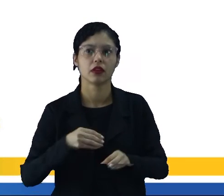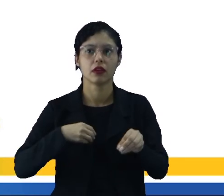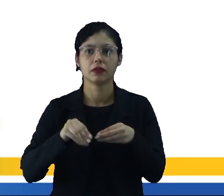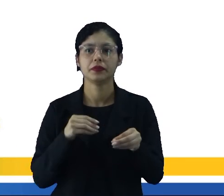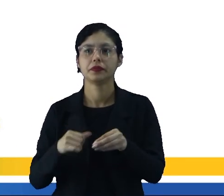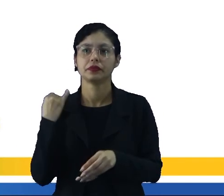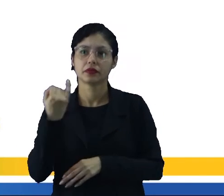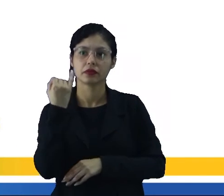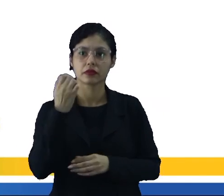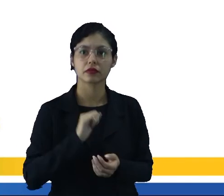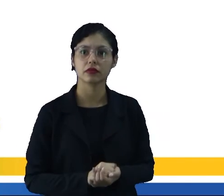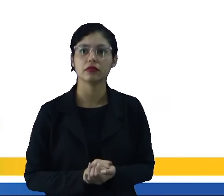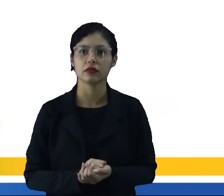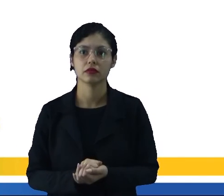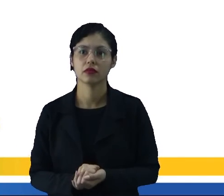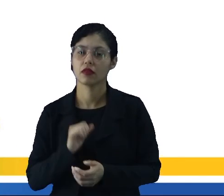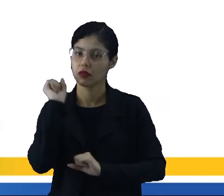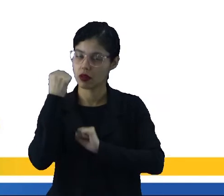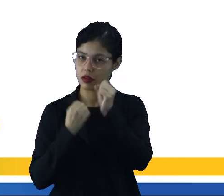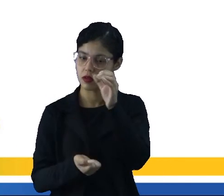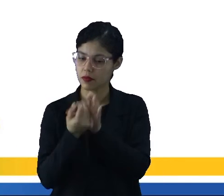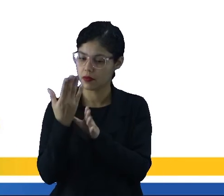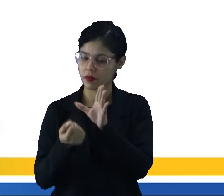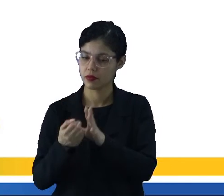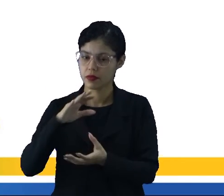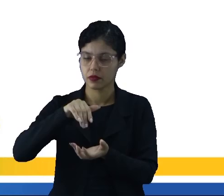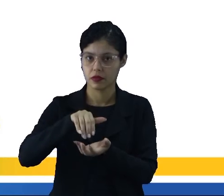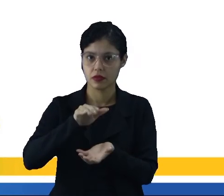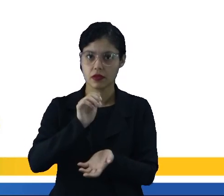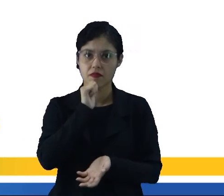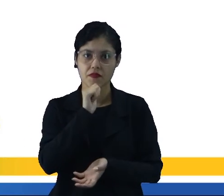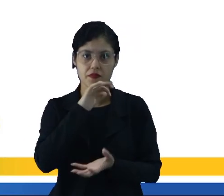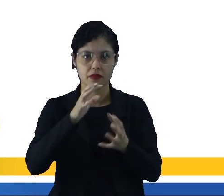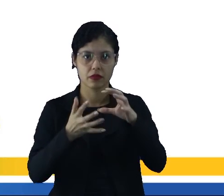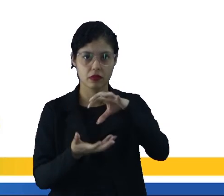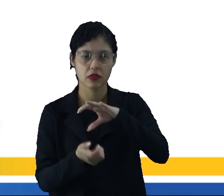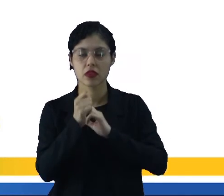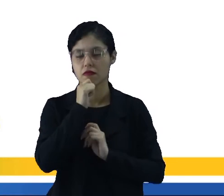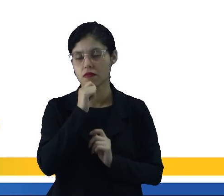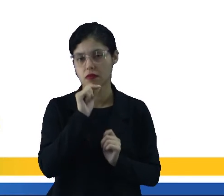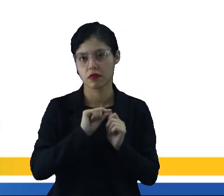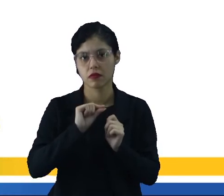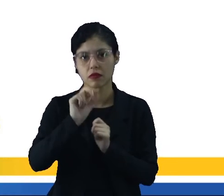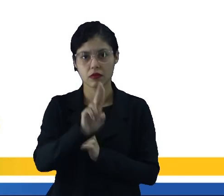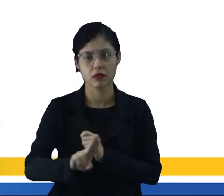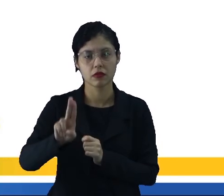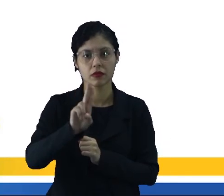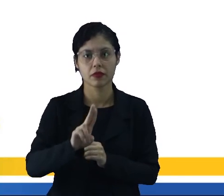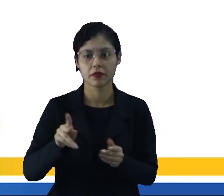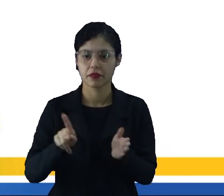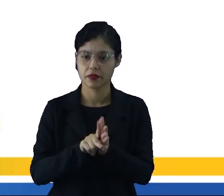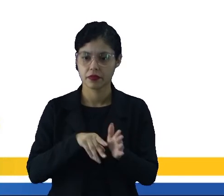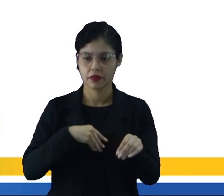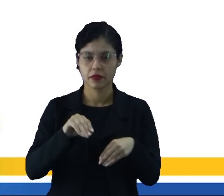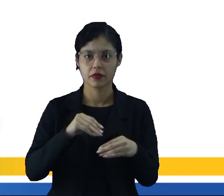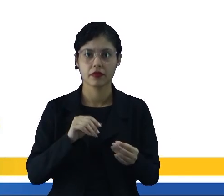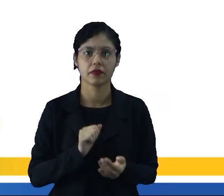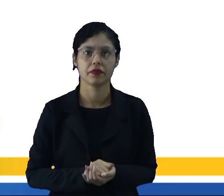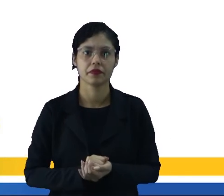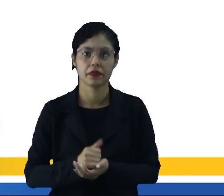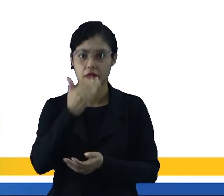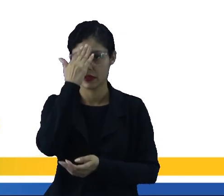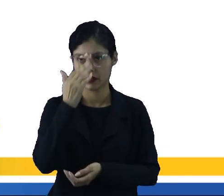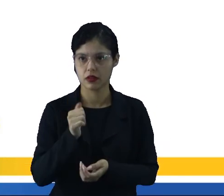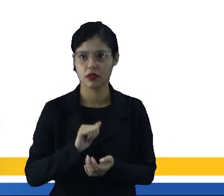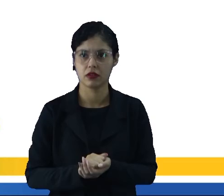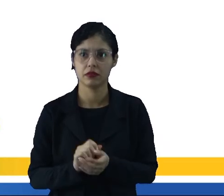especial de novo uma fábrica produz porta objetos no formato de esfera utilizando um plástico especial sabendo que